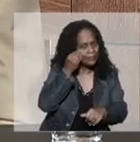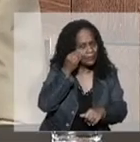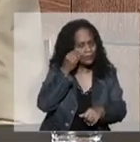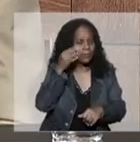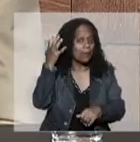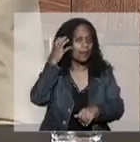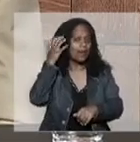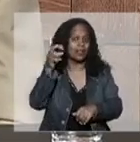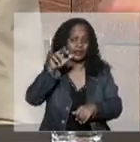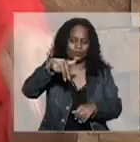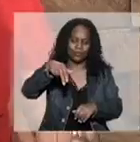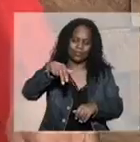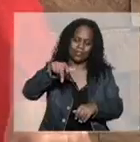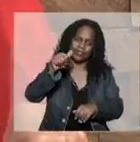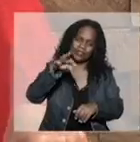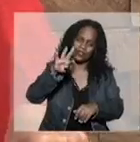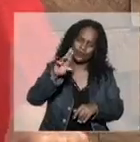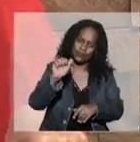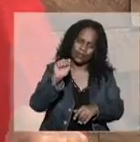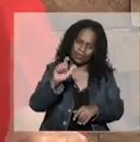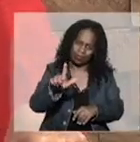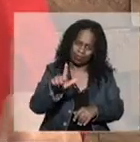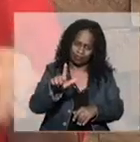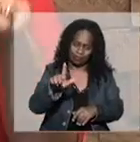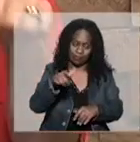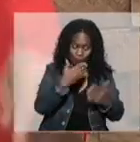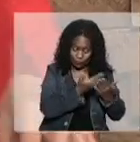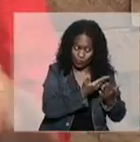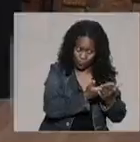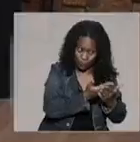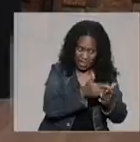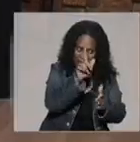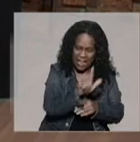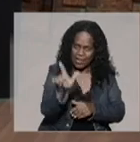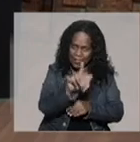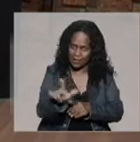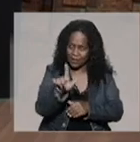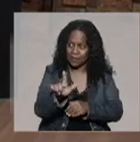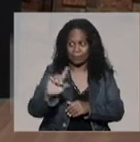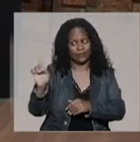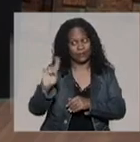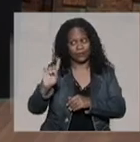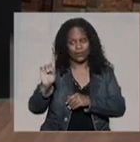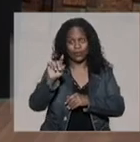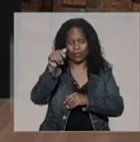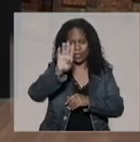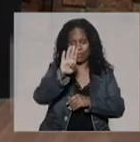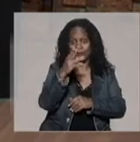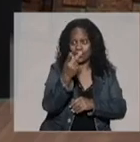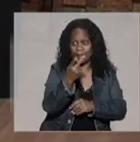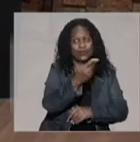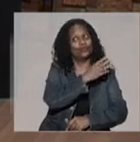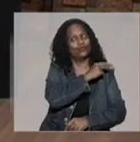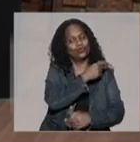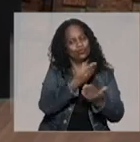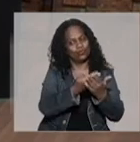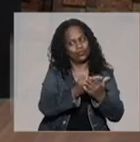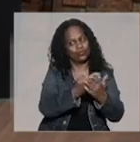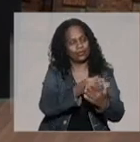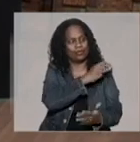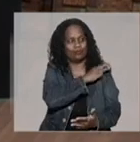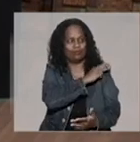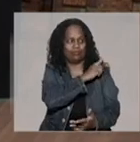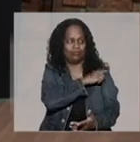Nacional. Mas você foi para Belo Horizonte estudar? Fui estudar e trabalhei lá. Você foi estudar letras, é isso? Não, lá em Belo Horizonte eu fui fazer o terceiro científico.